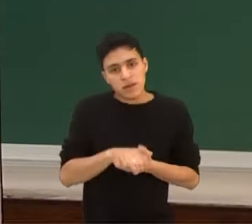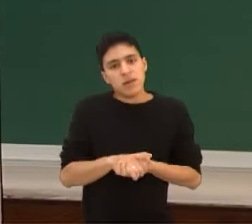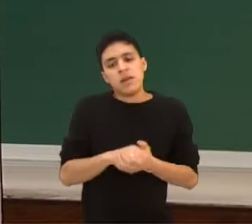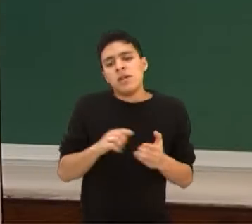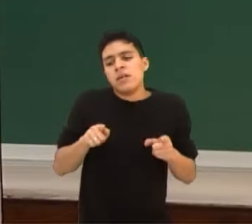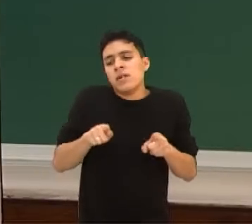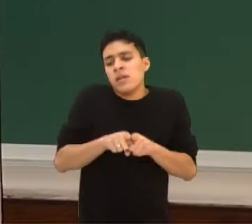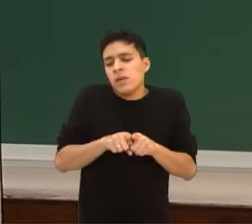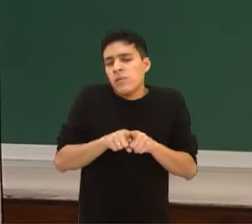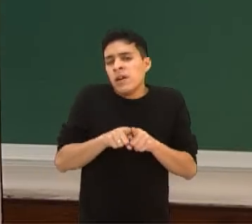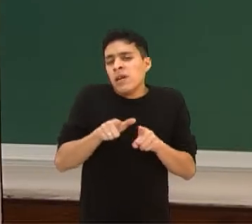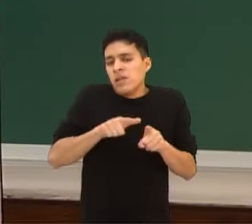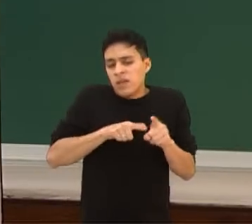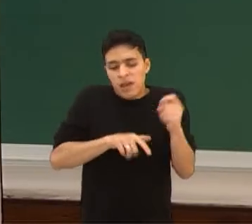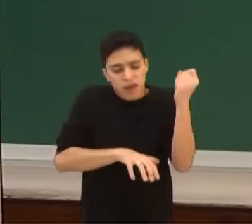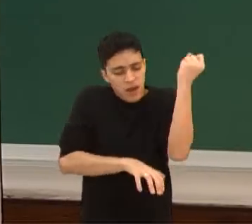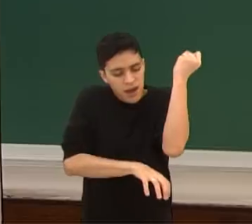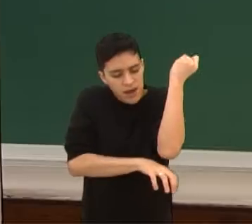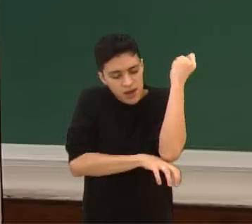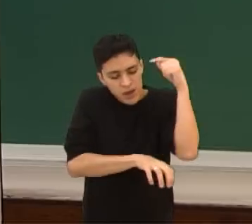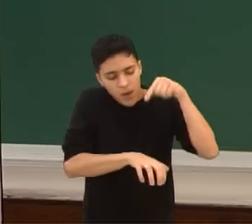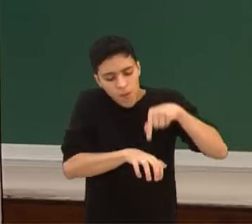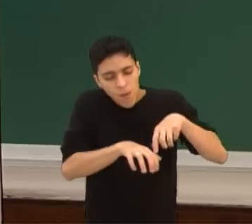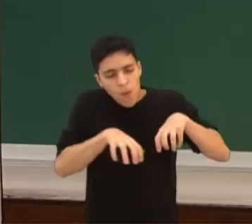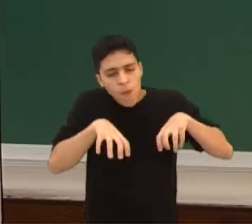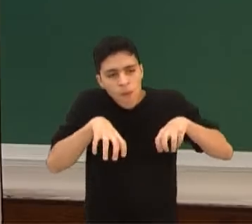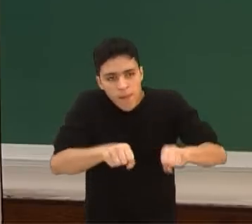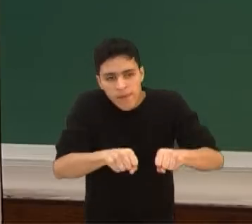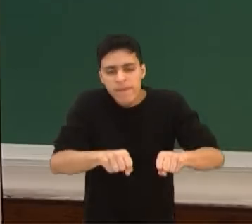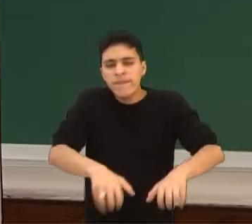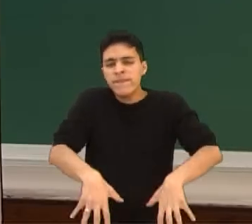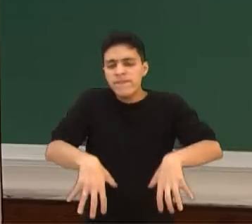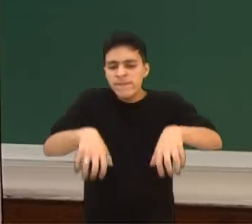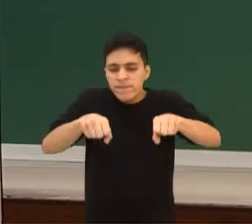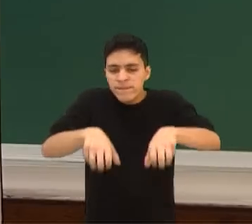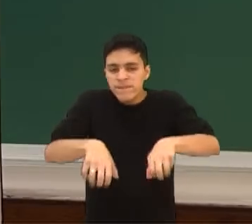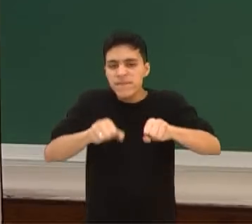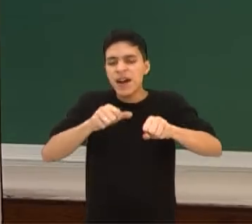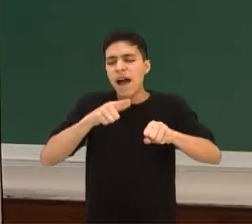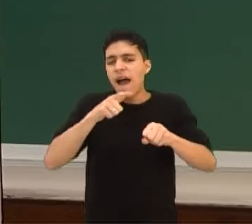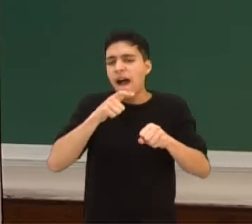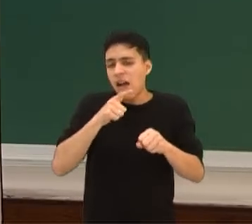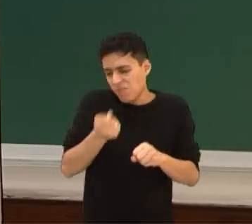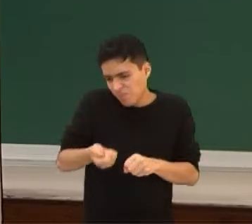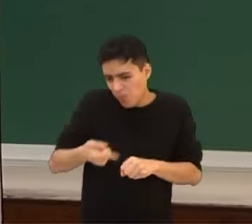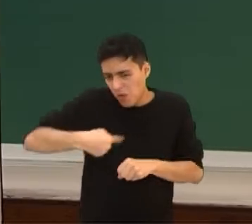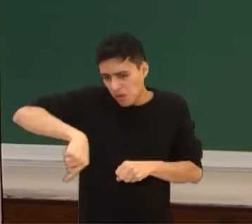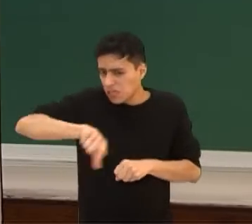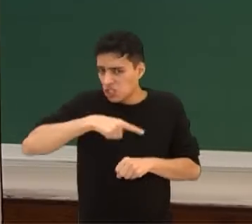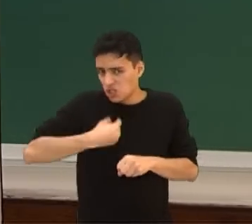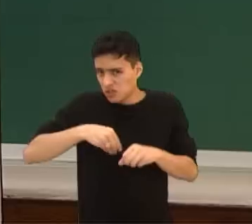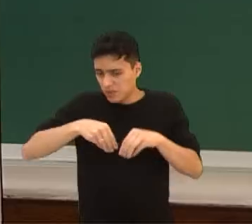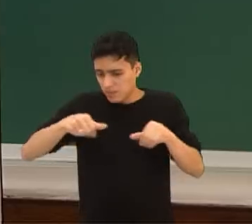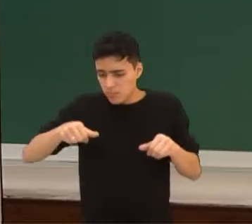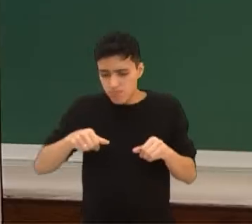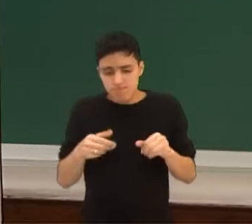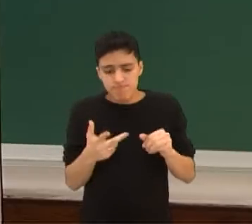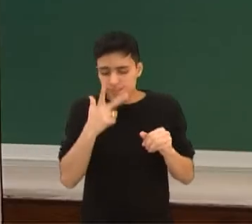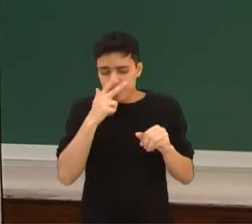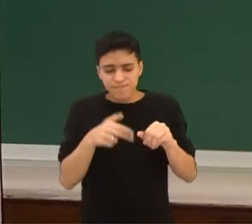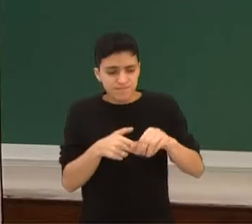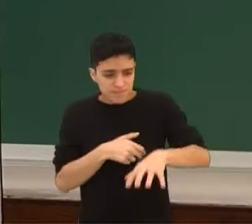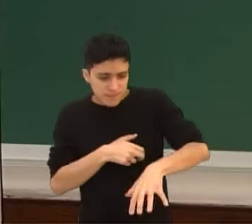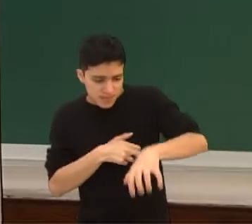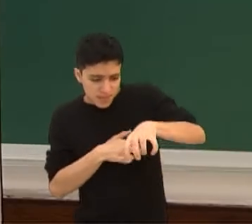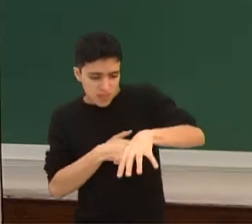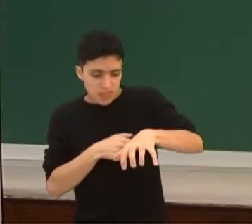têm suas raízes estruturadas a fim de conseguirem absorver pequenas quantidades de água e armazená-las na